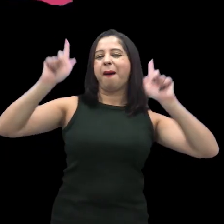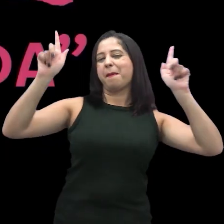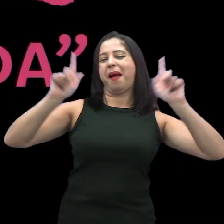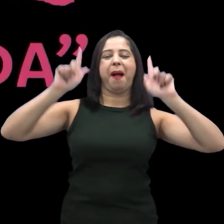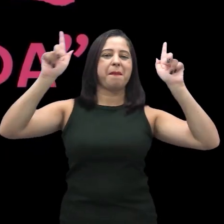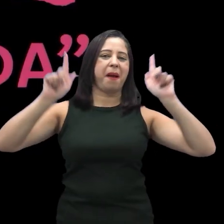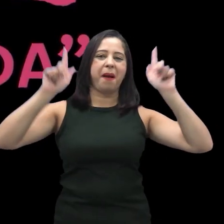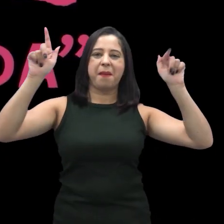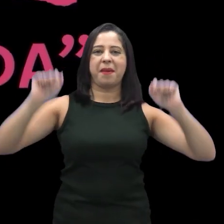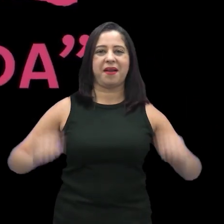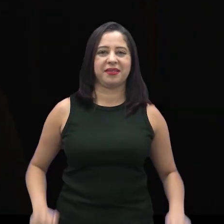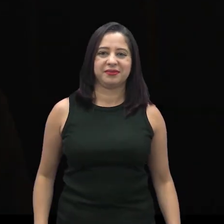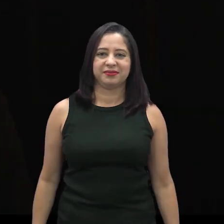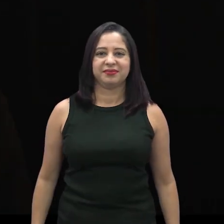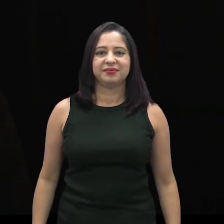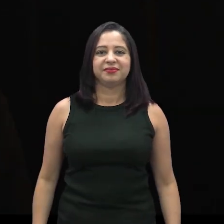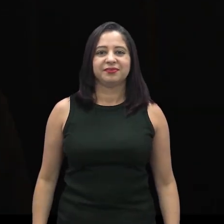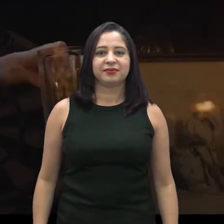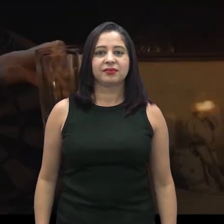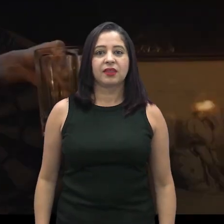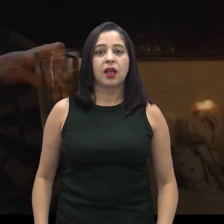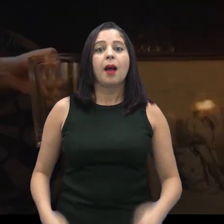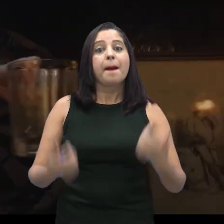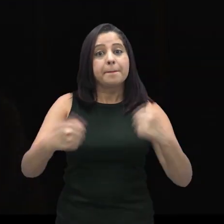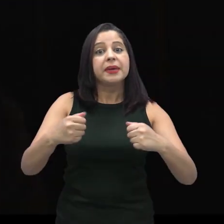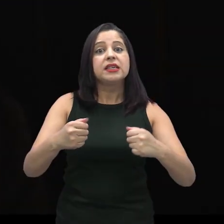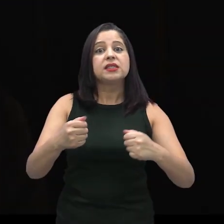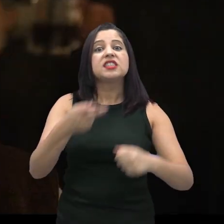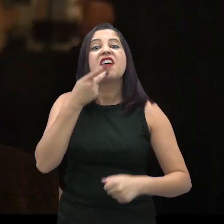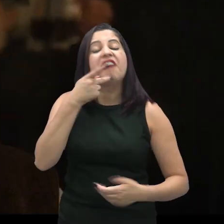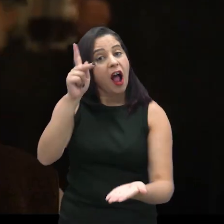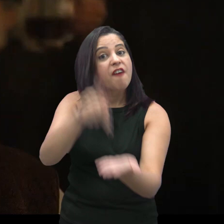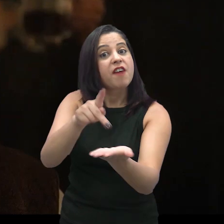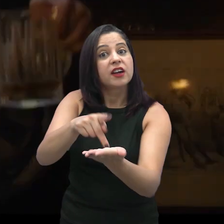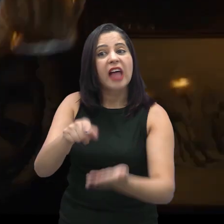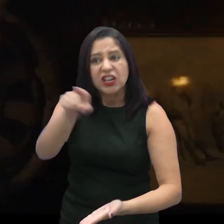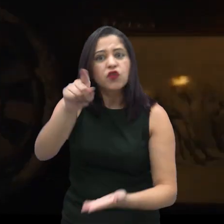twice. This time you owned up to these letters.